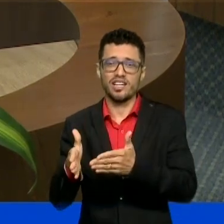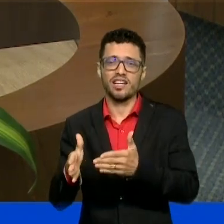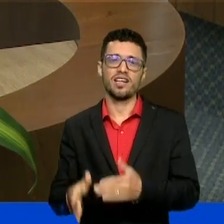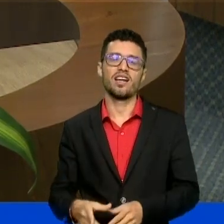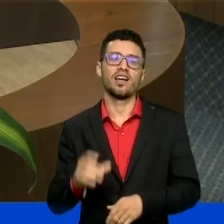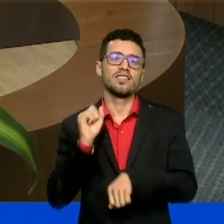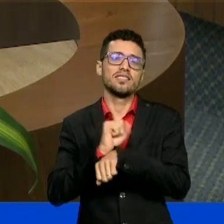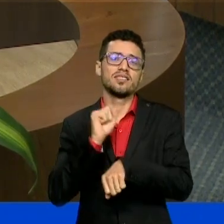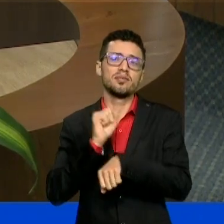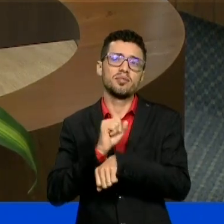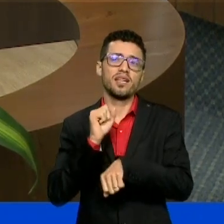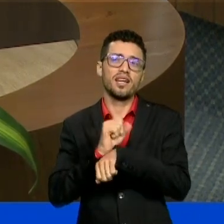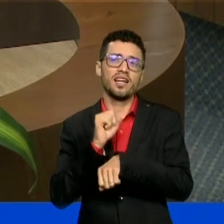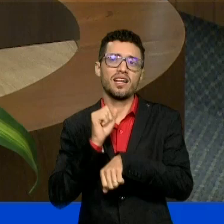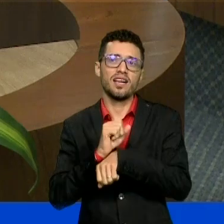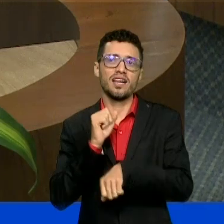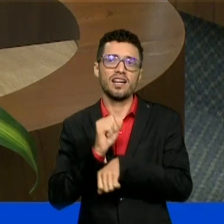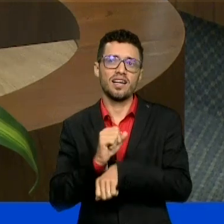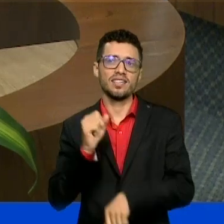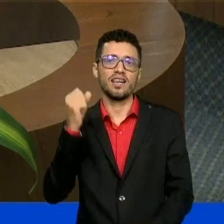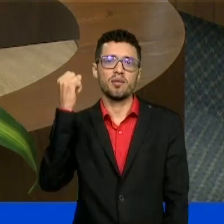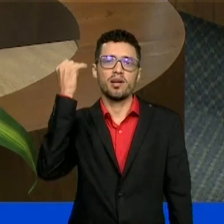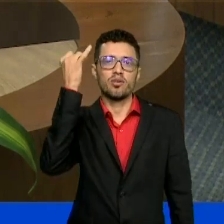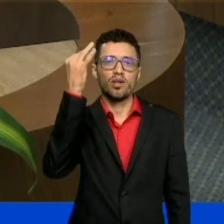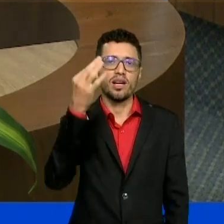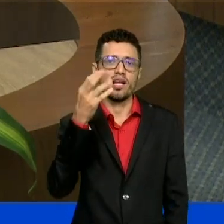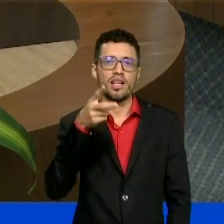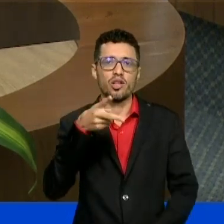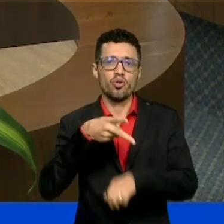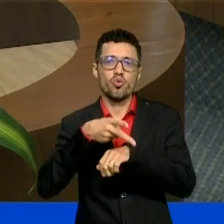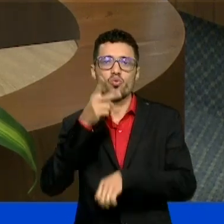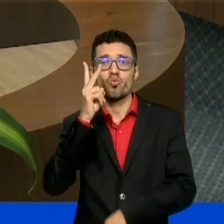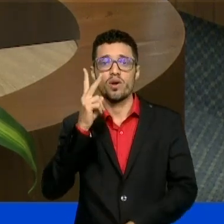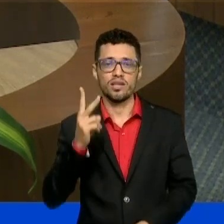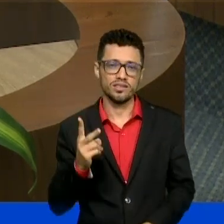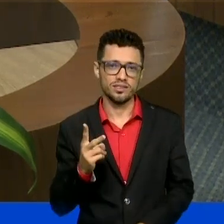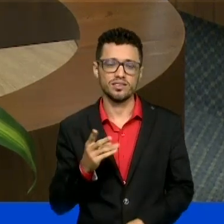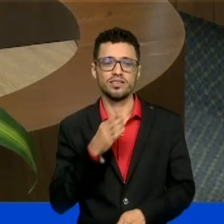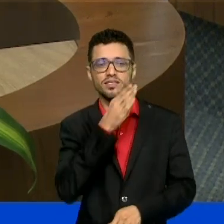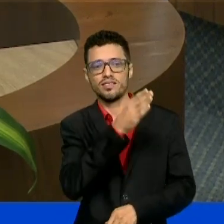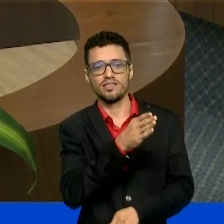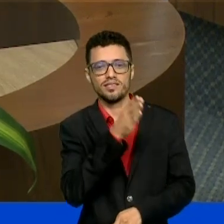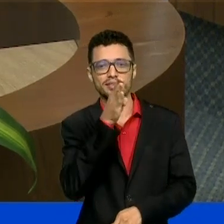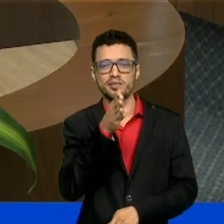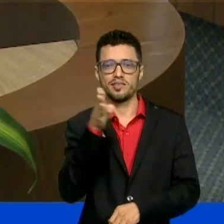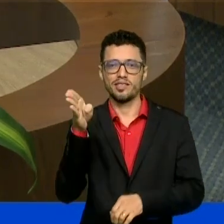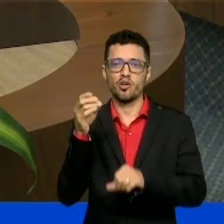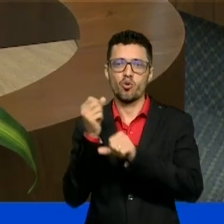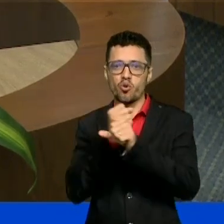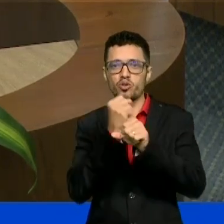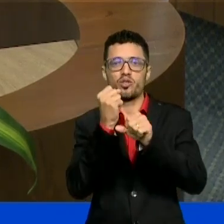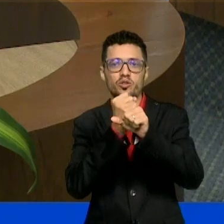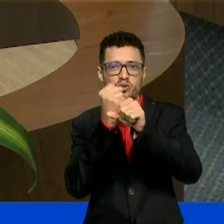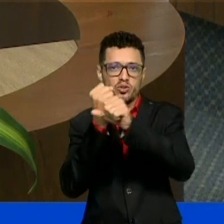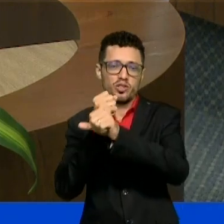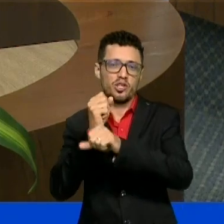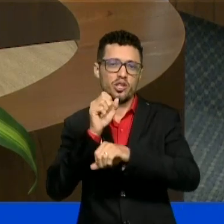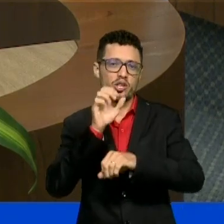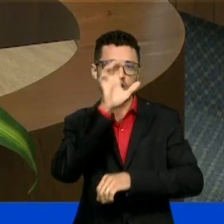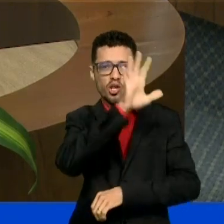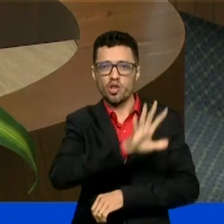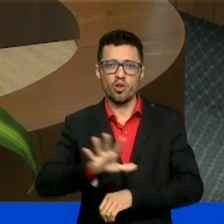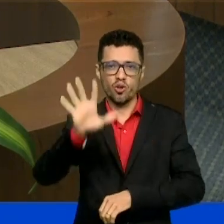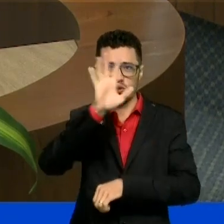Repassando obra por obra em todo o estado. Mas, Aparício, receba também o nosso abraço